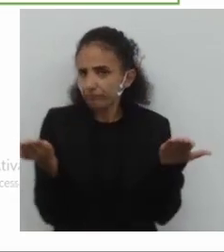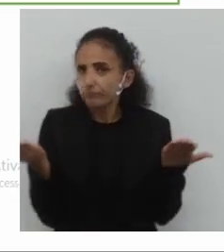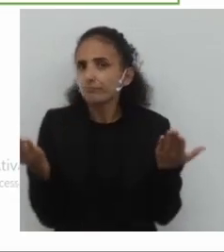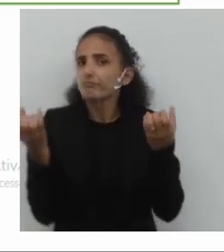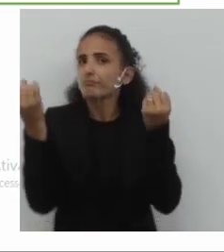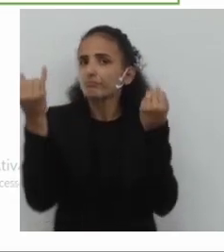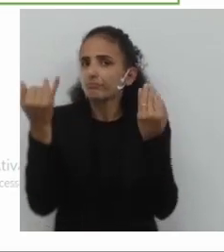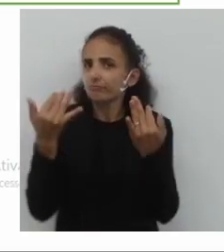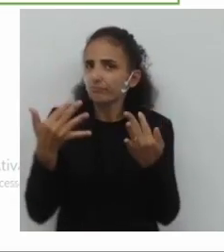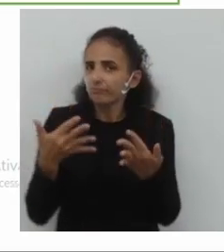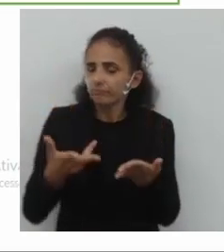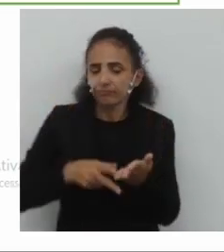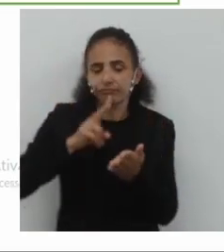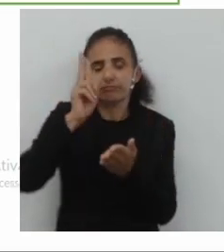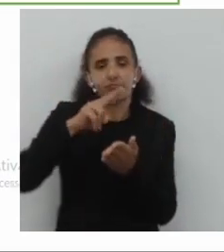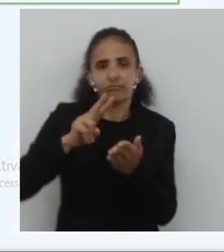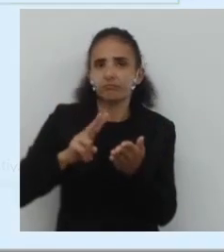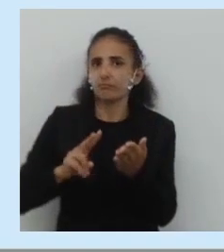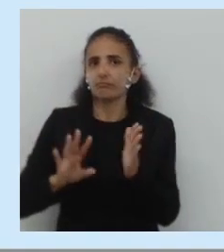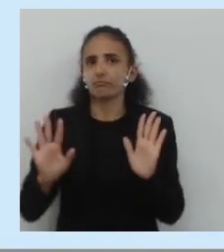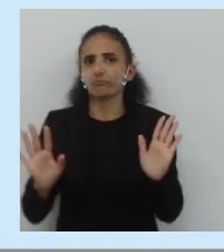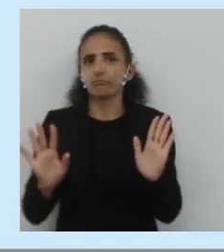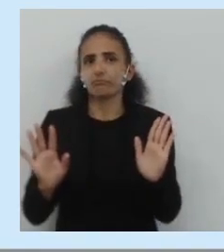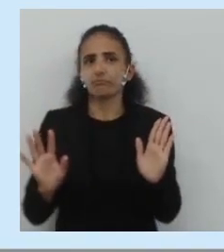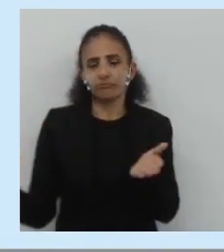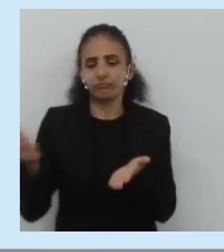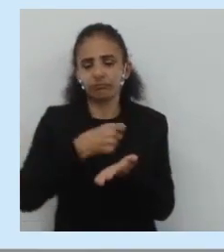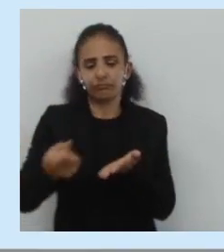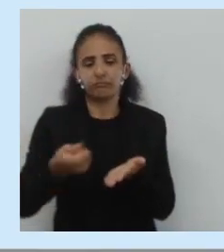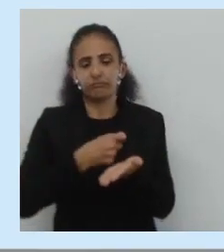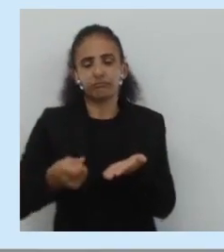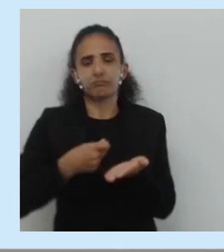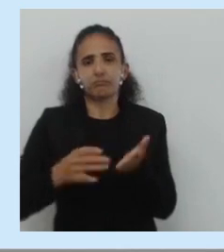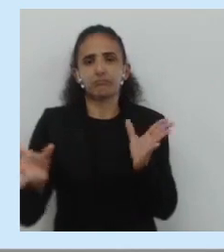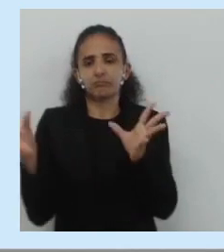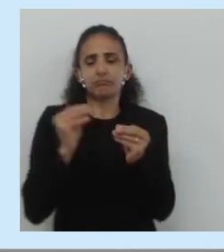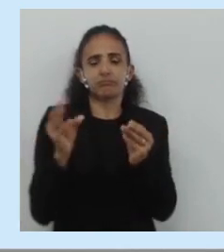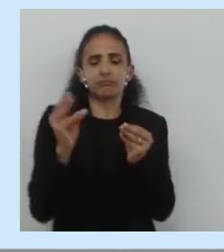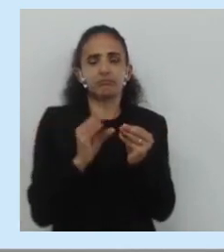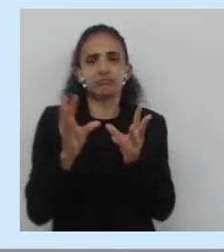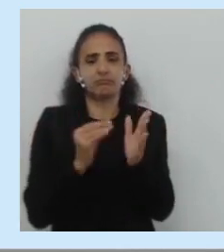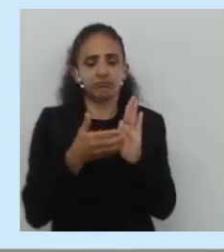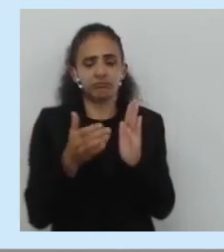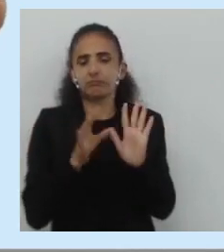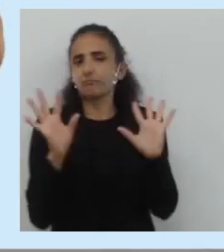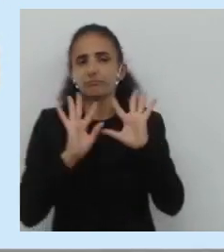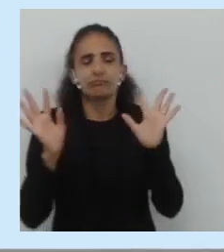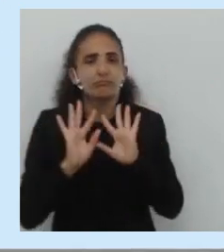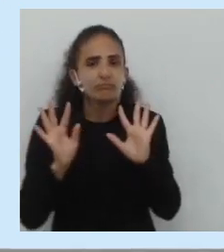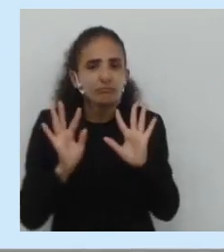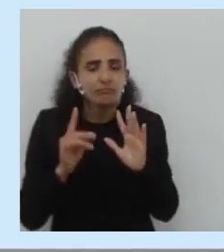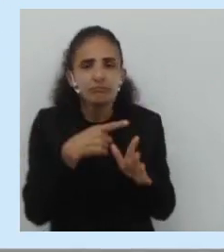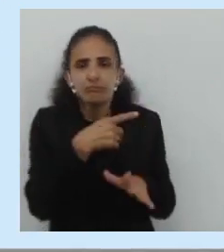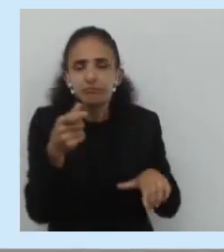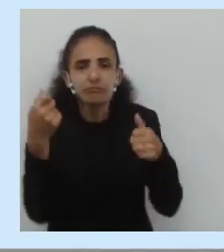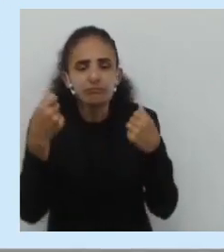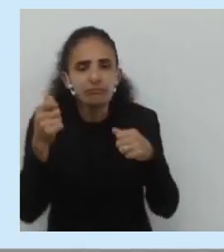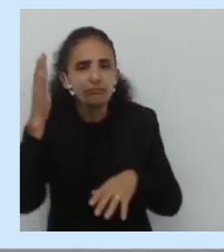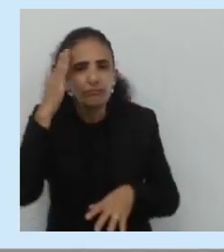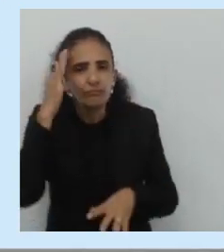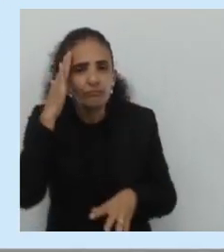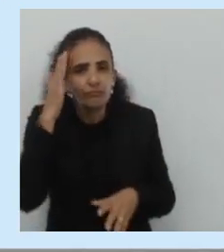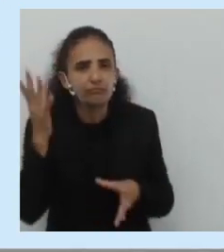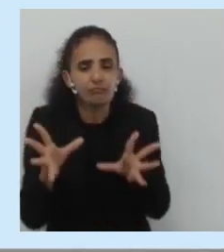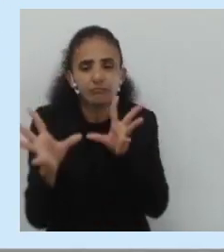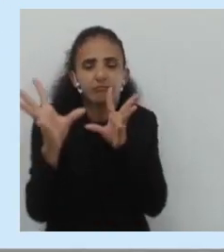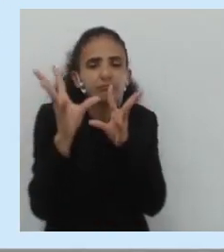eu falei a vocês, voltando aqui, não é apenas aprender a diminuir e sim tirar os pontos principais. E